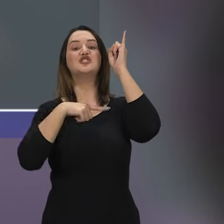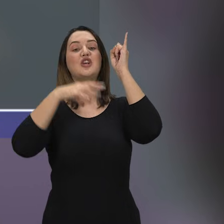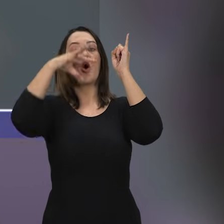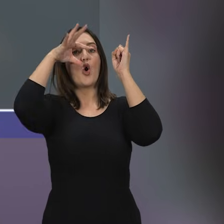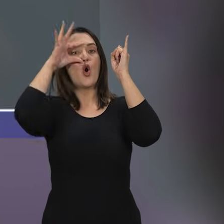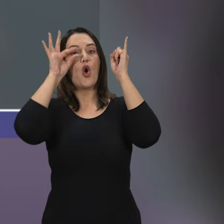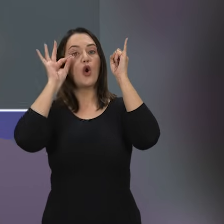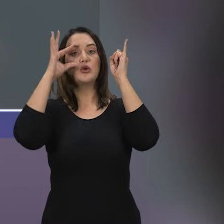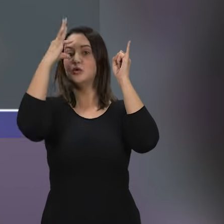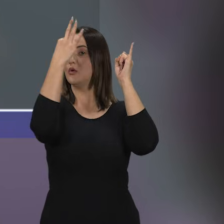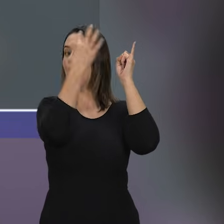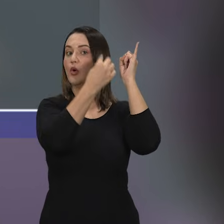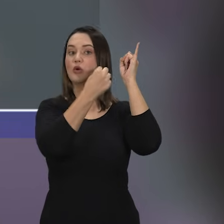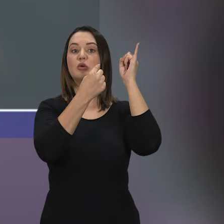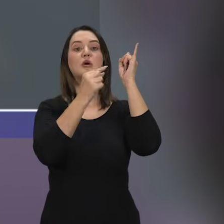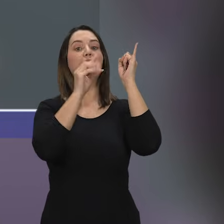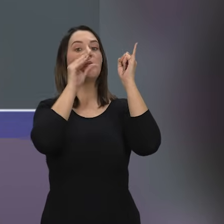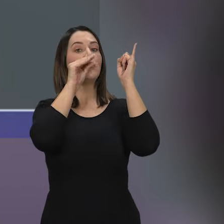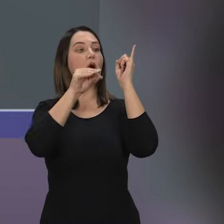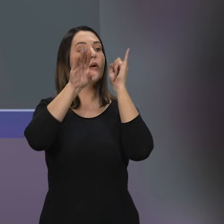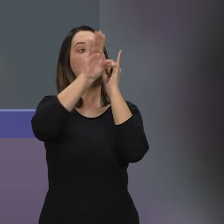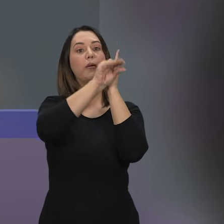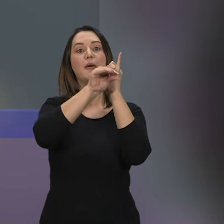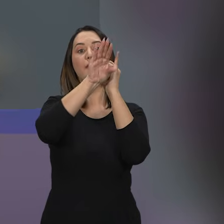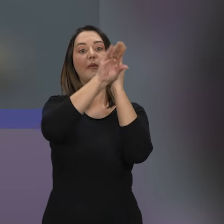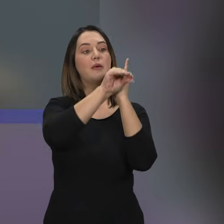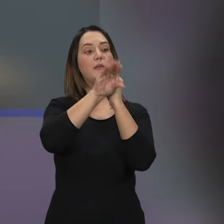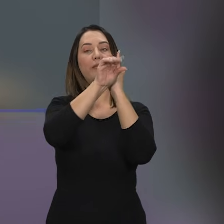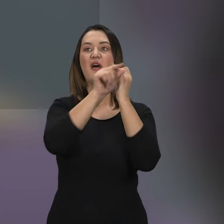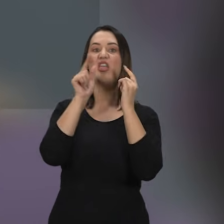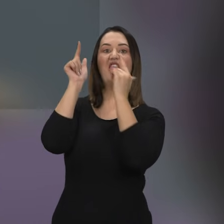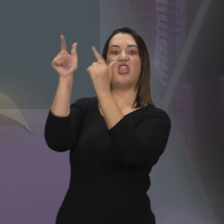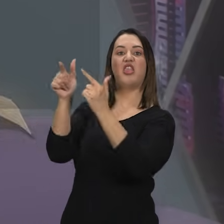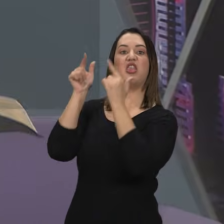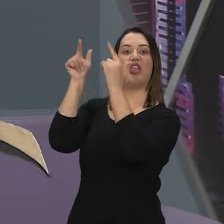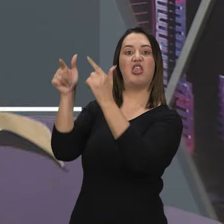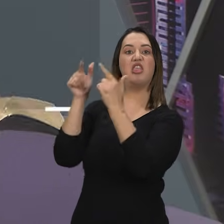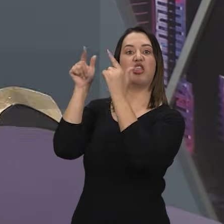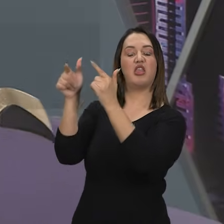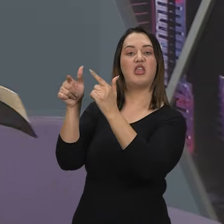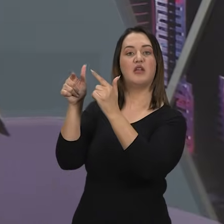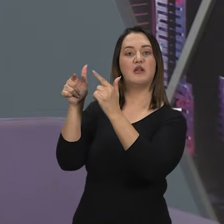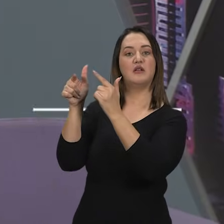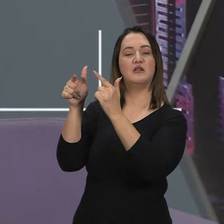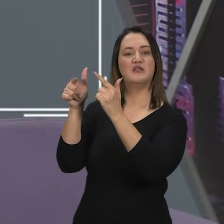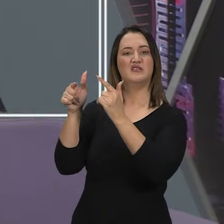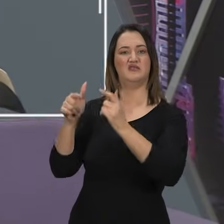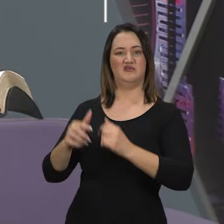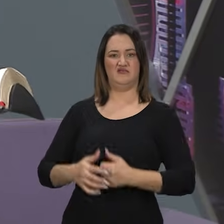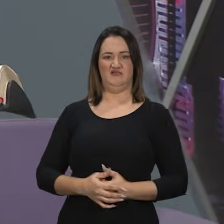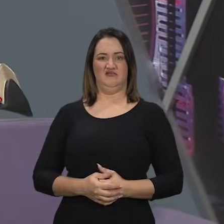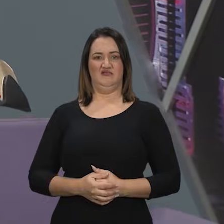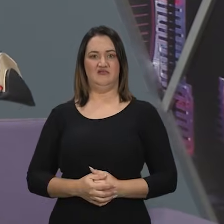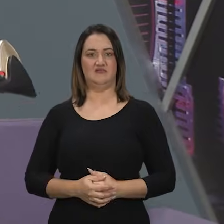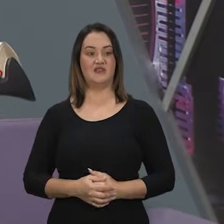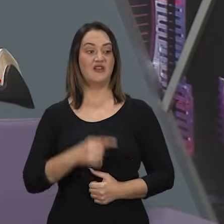neste chifre havia olhos como os de homem e uma boca que falava com insolência. Atenção, atenção. Veja,